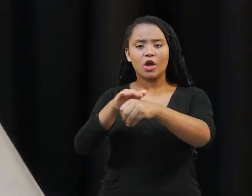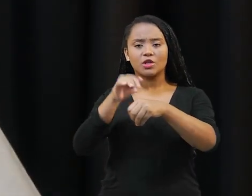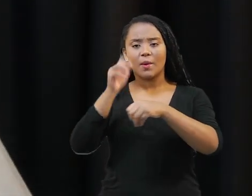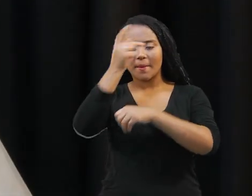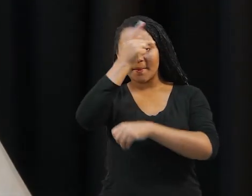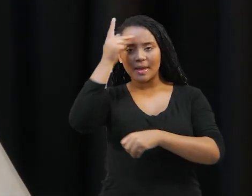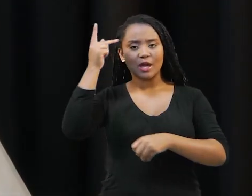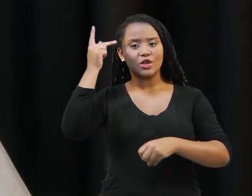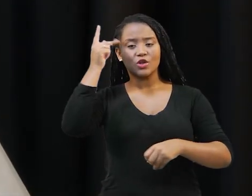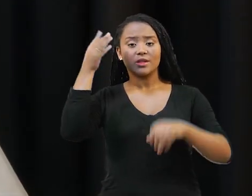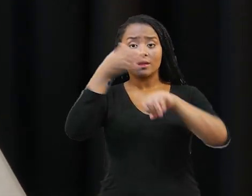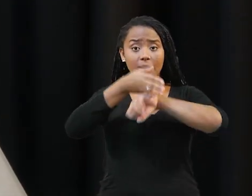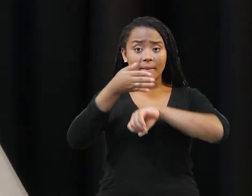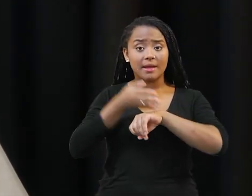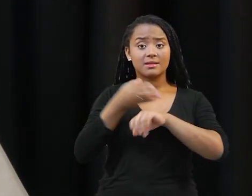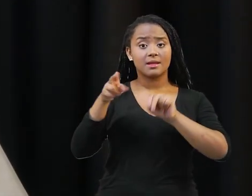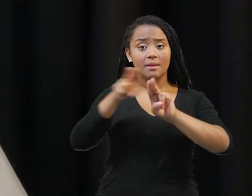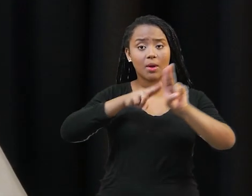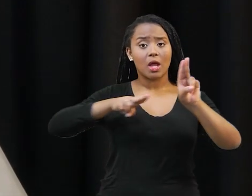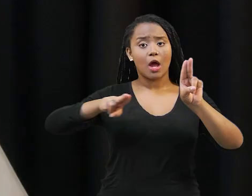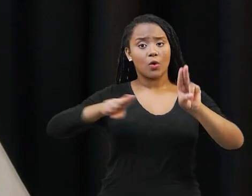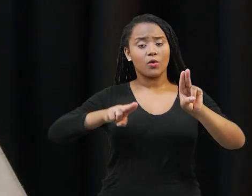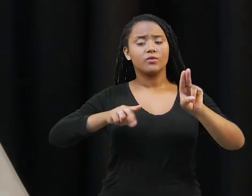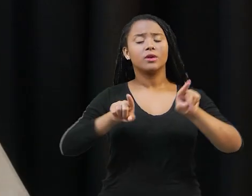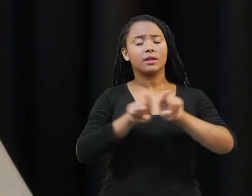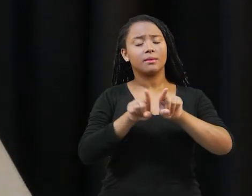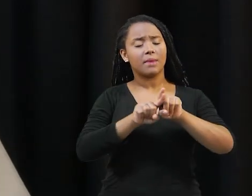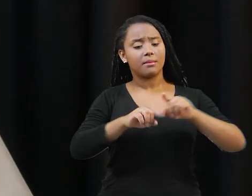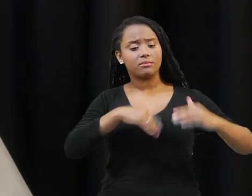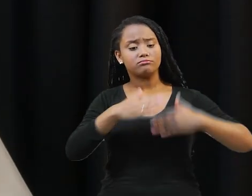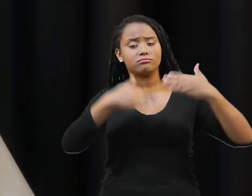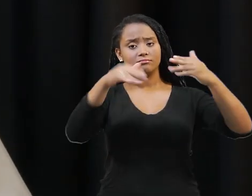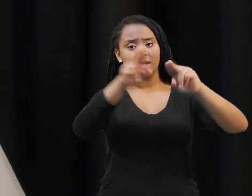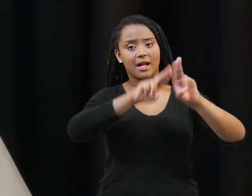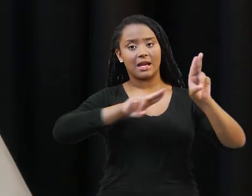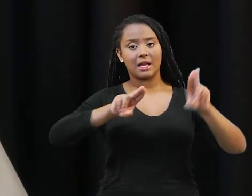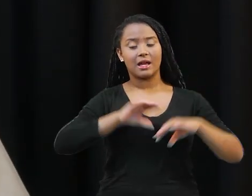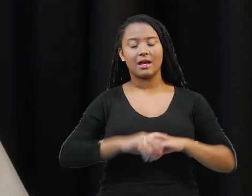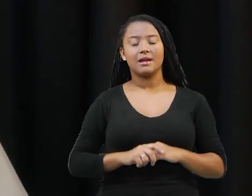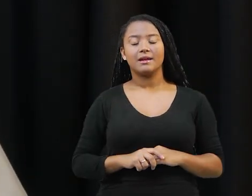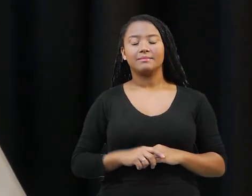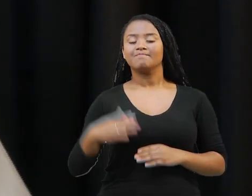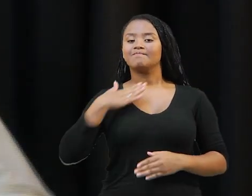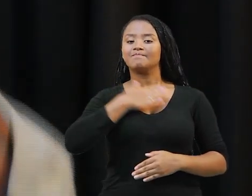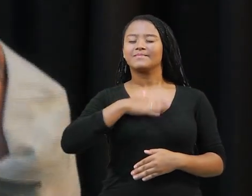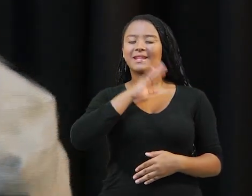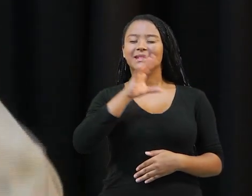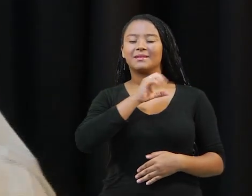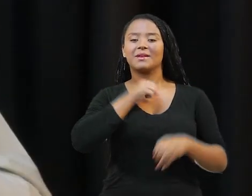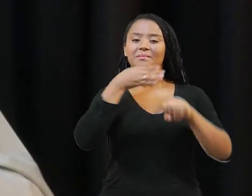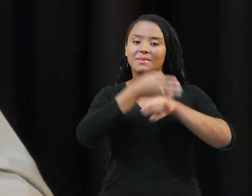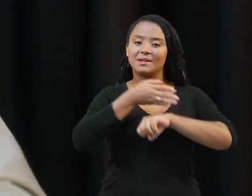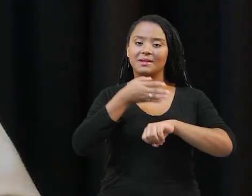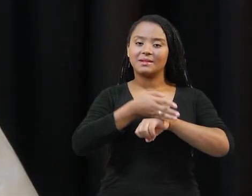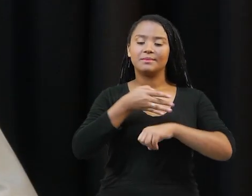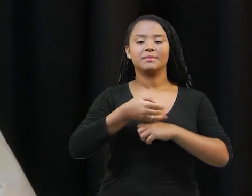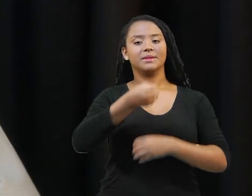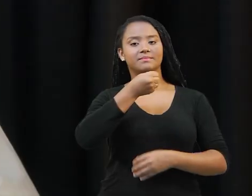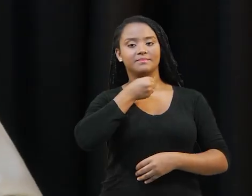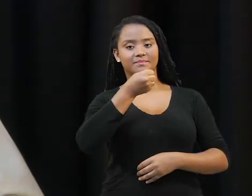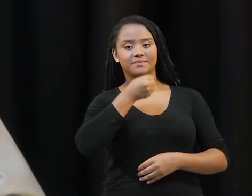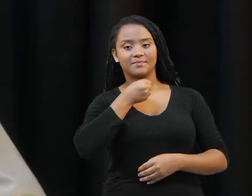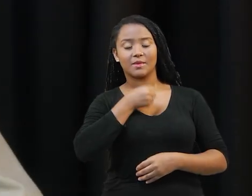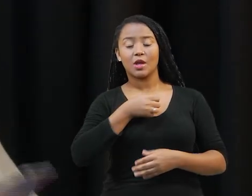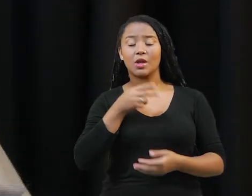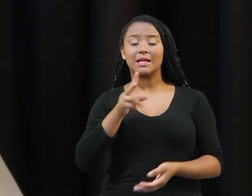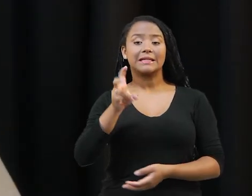com a construção da Universidade Federal de Uberlândia. É um grande prazer estar fazendo esse programa para você. Estamos às quintas-feiras a partir